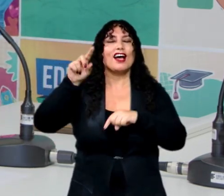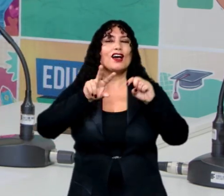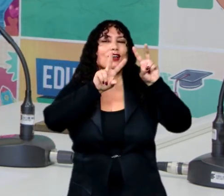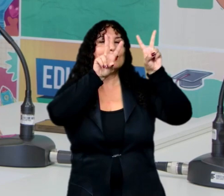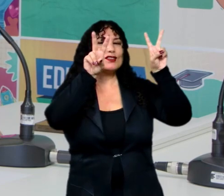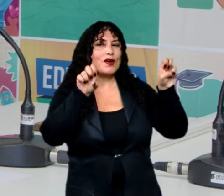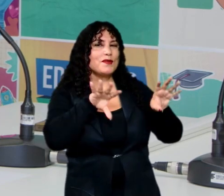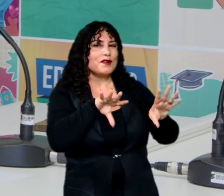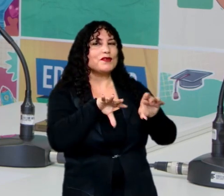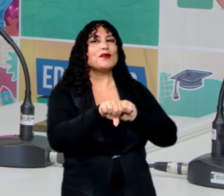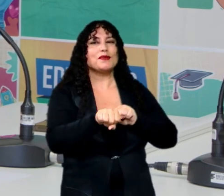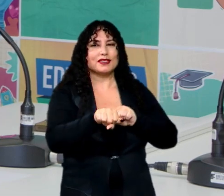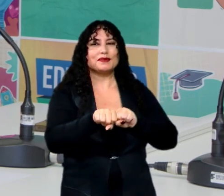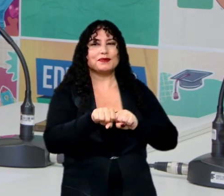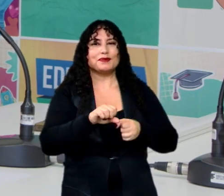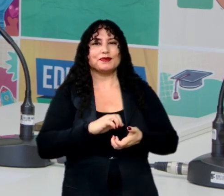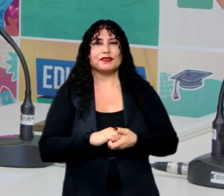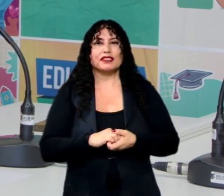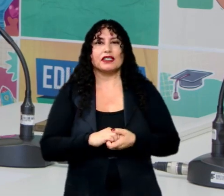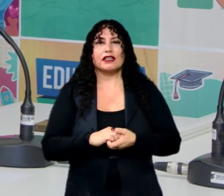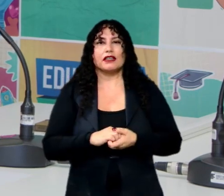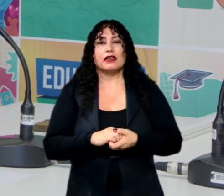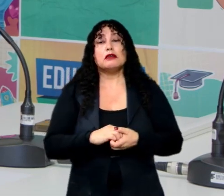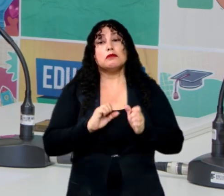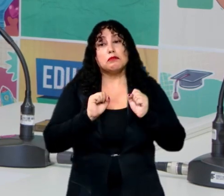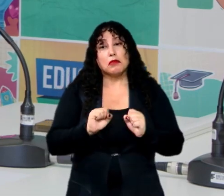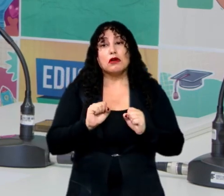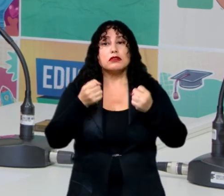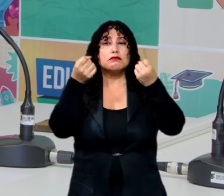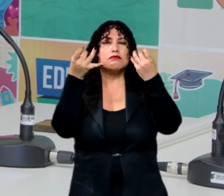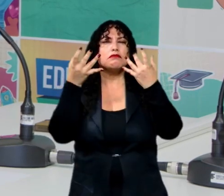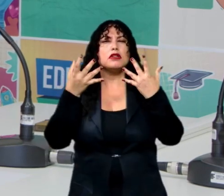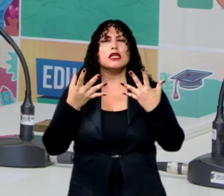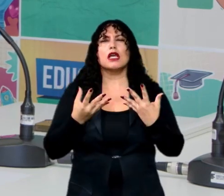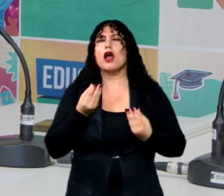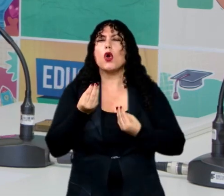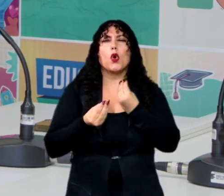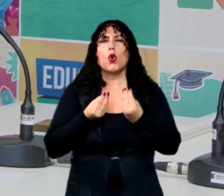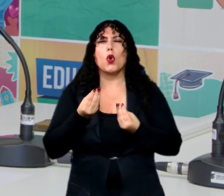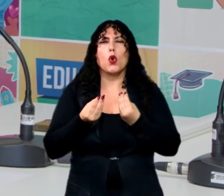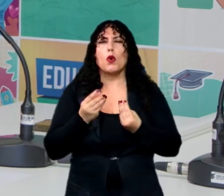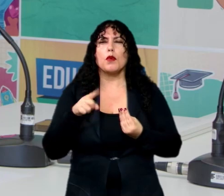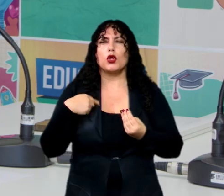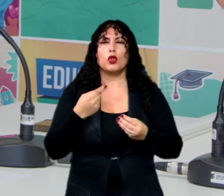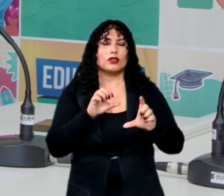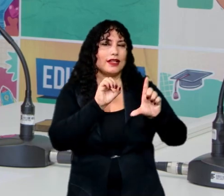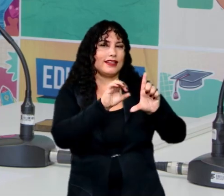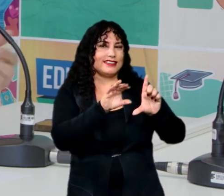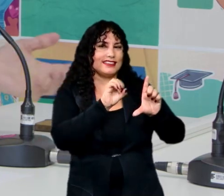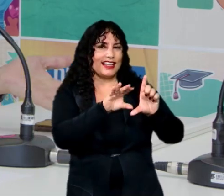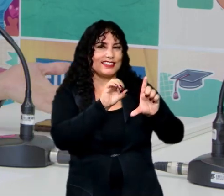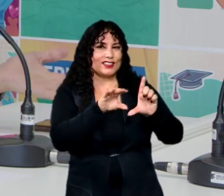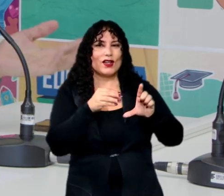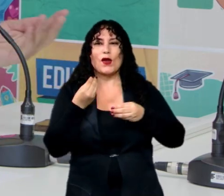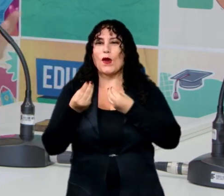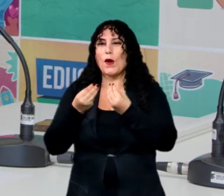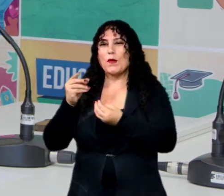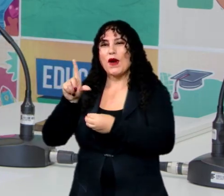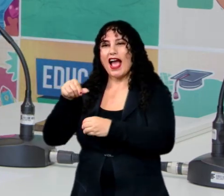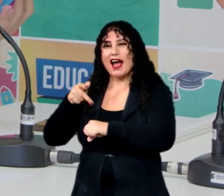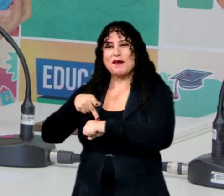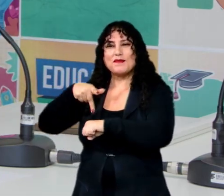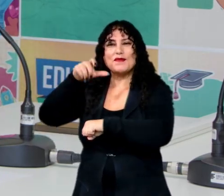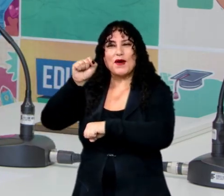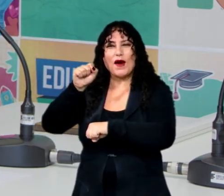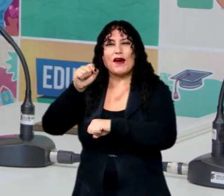da formação, gostaria de que pudesse falar um pouco também sobre como é a nossa licenciatura, como é a nossa pós, né,